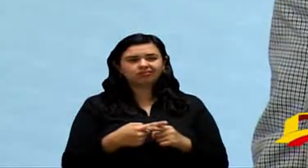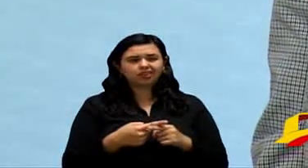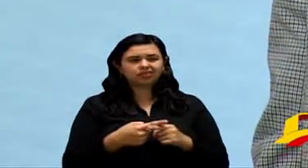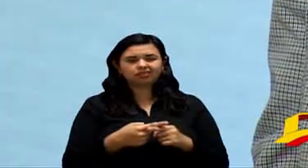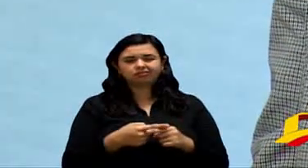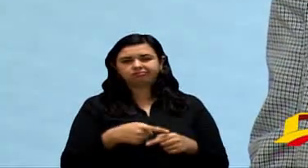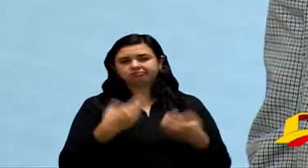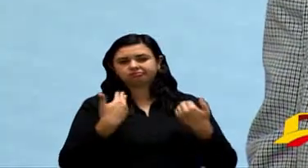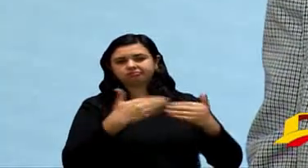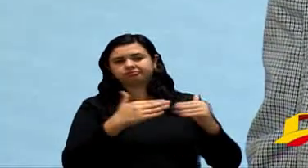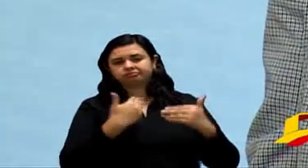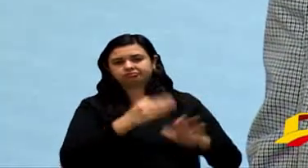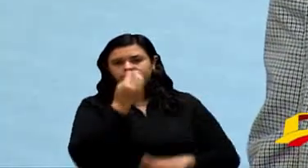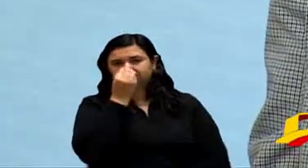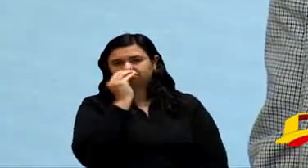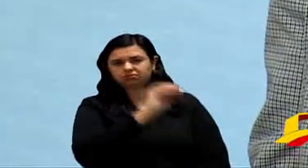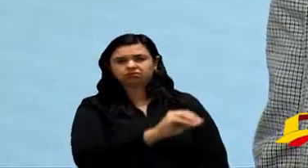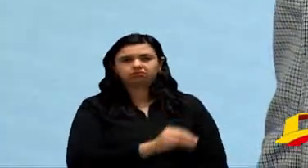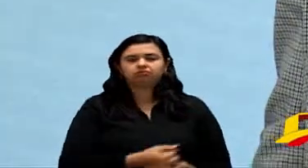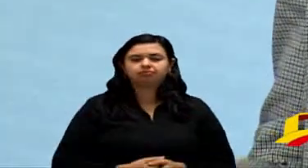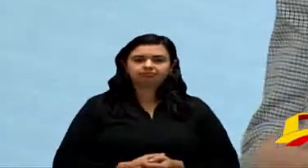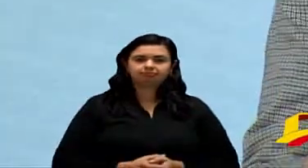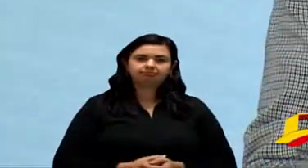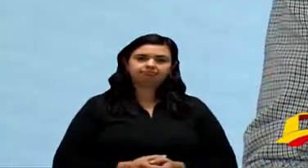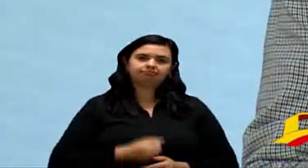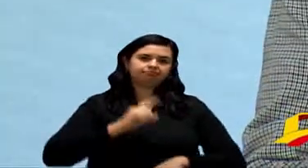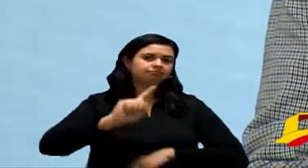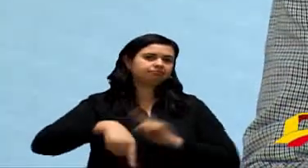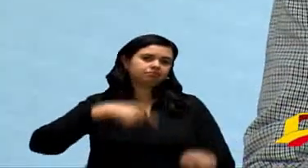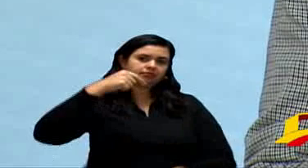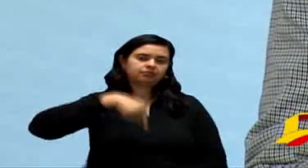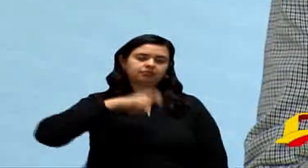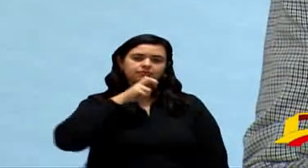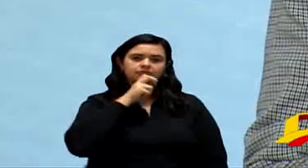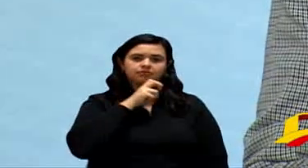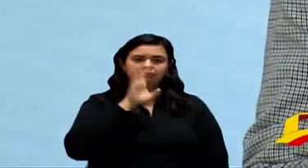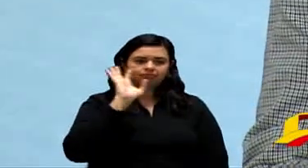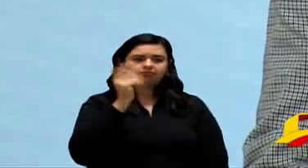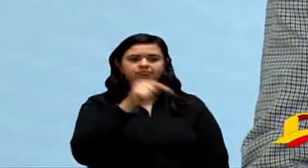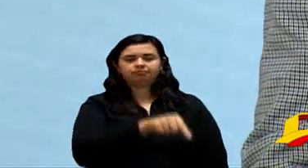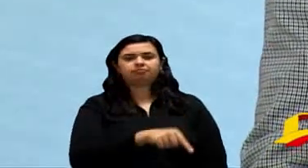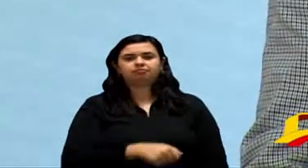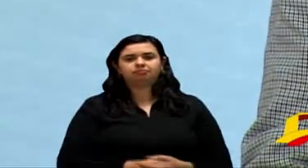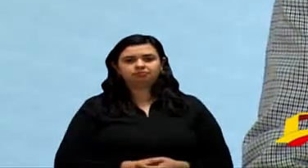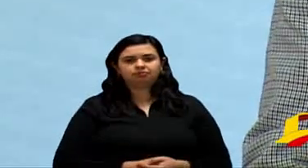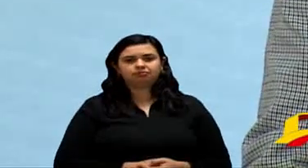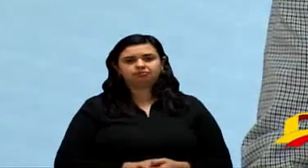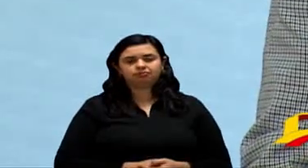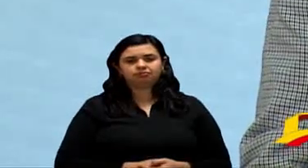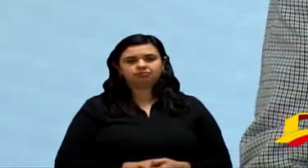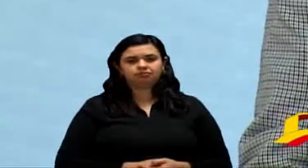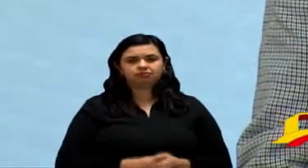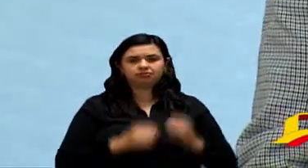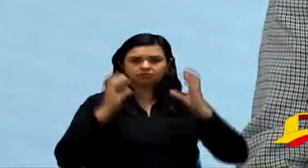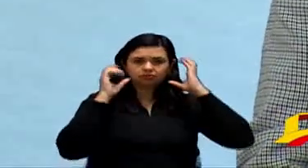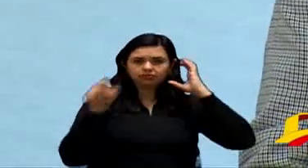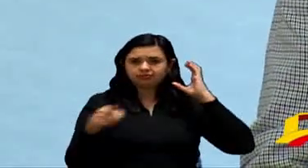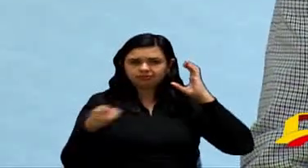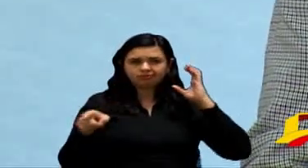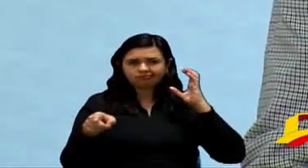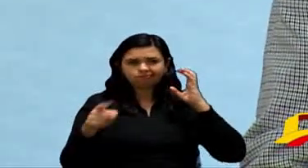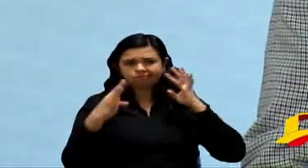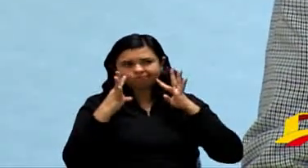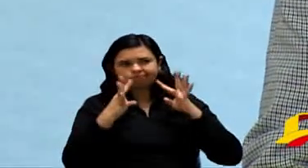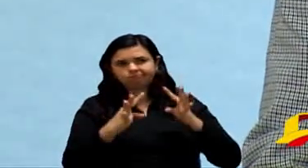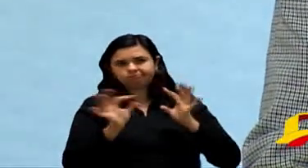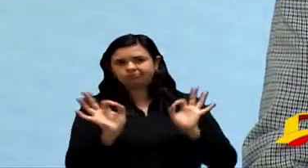do orçamento resulta nisso em Sorocaba não ouvi nas rádios hoje nenhuma menção sobre isso ainda bem que o